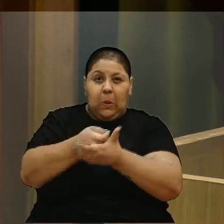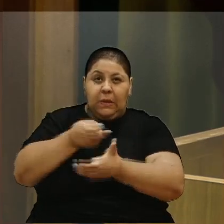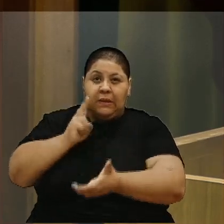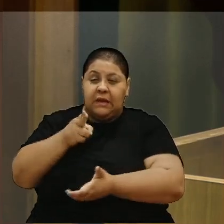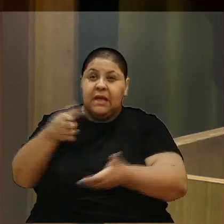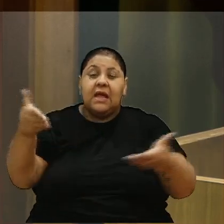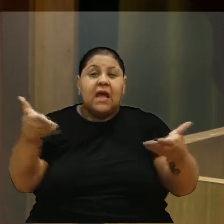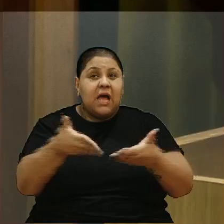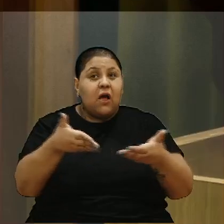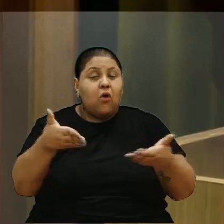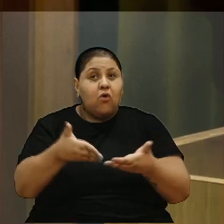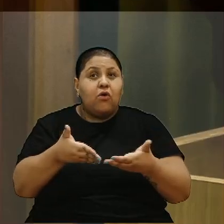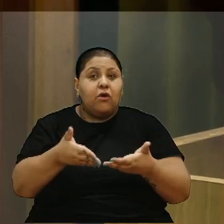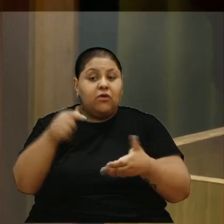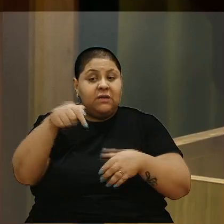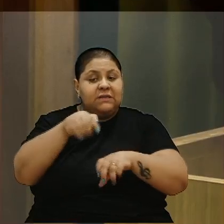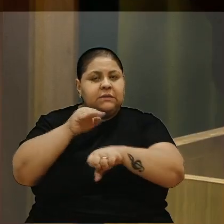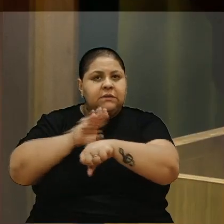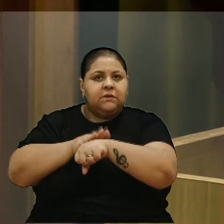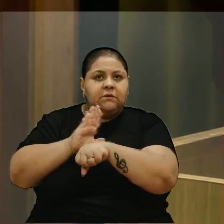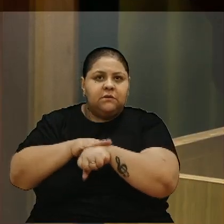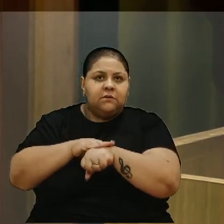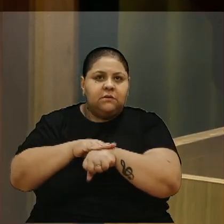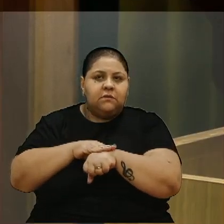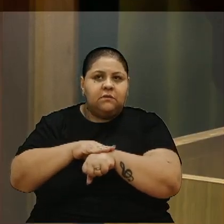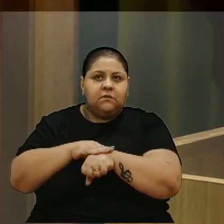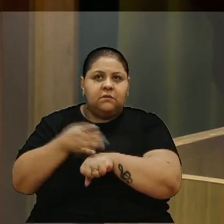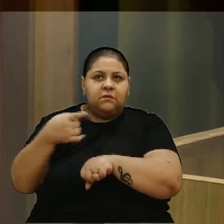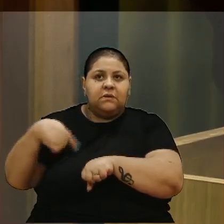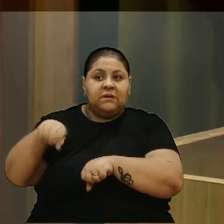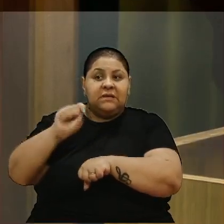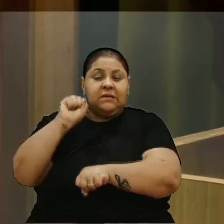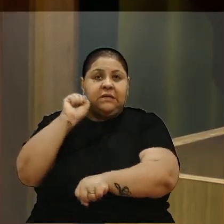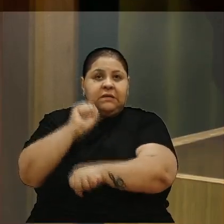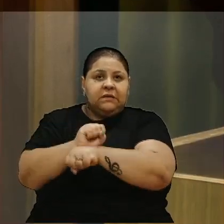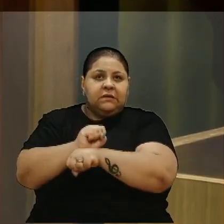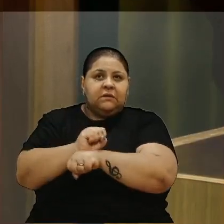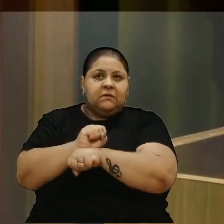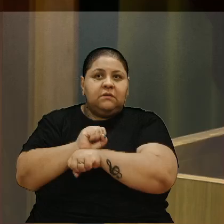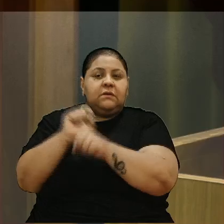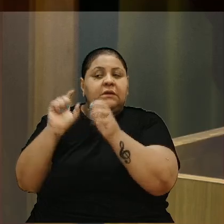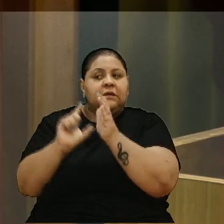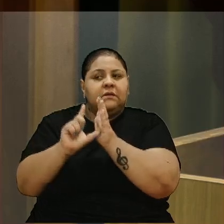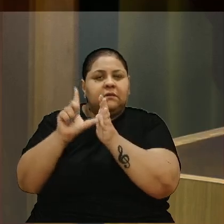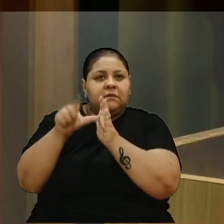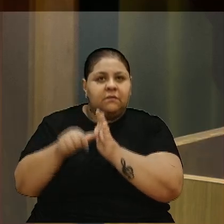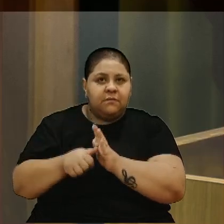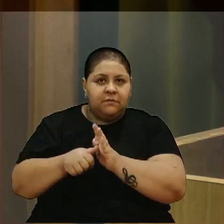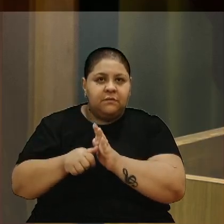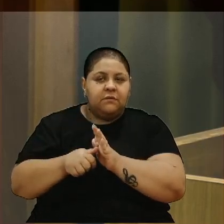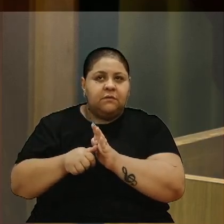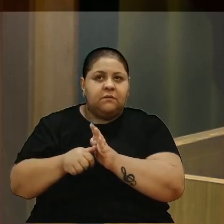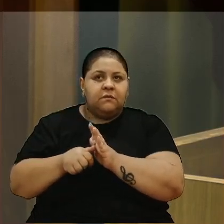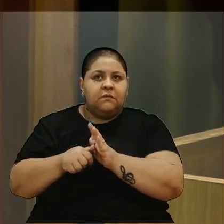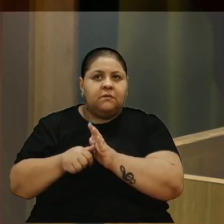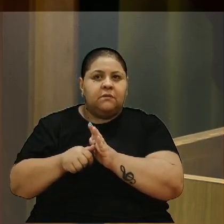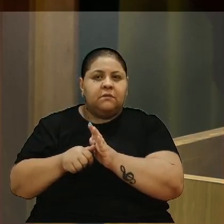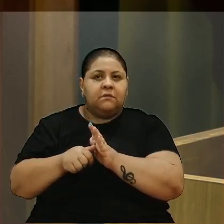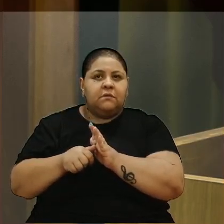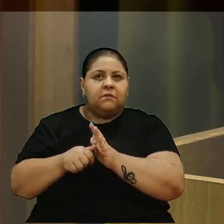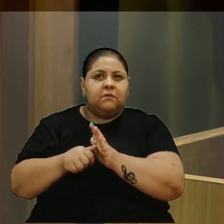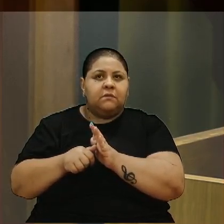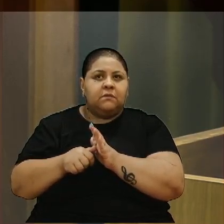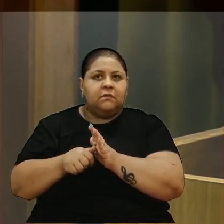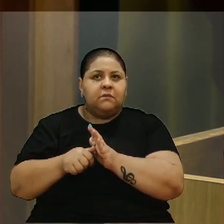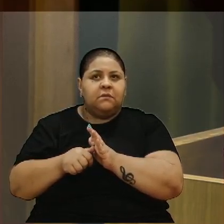agora, ainda mais agora, nesse momento, que a gente espera que logo, logo, o